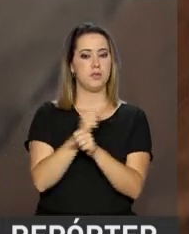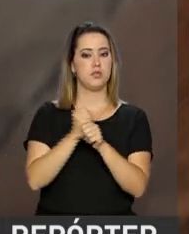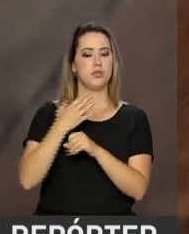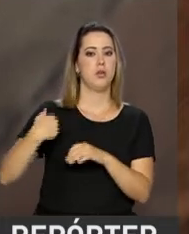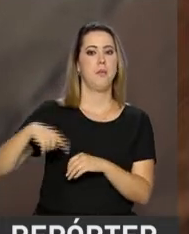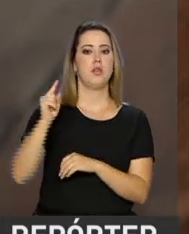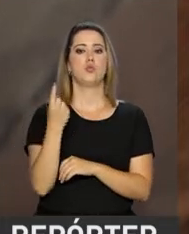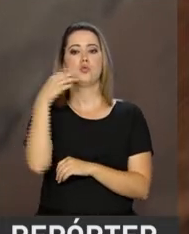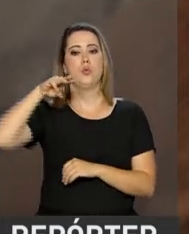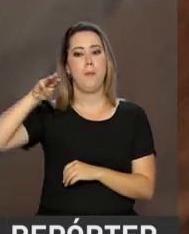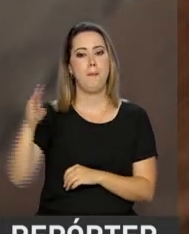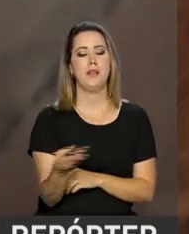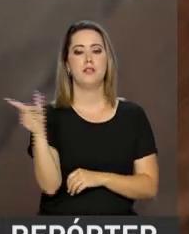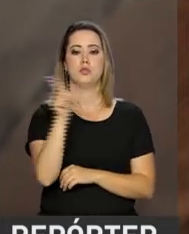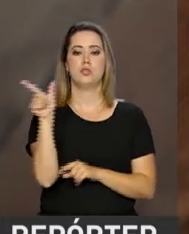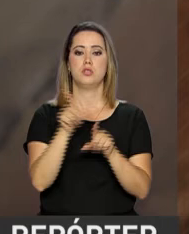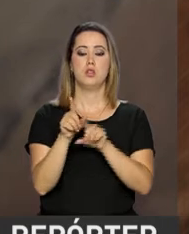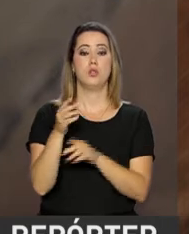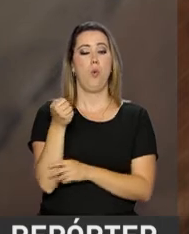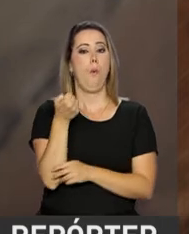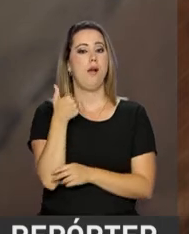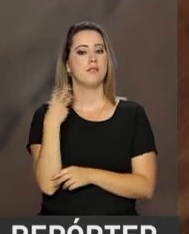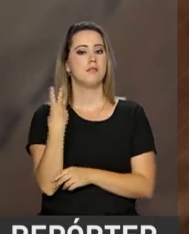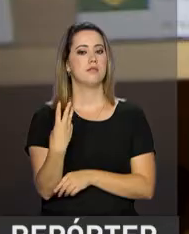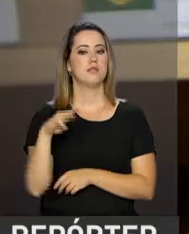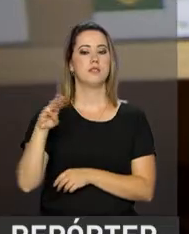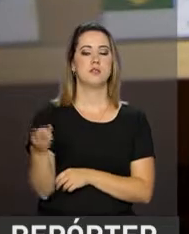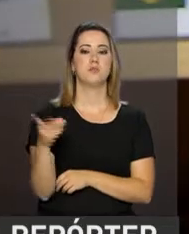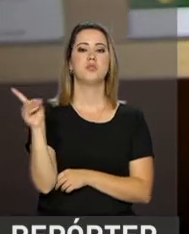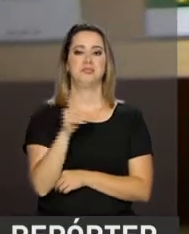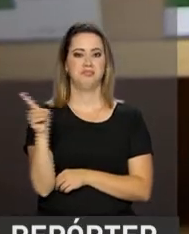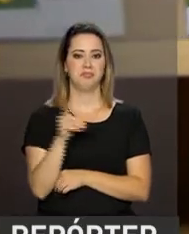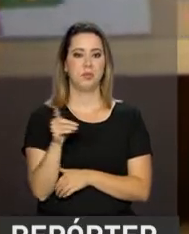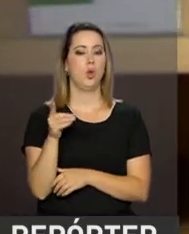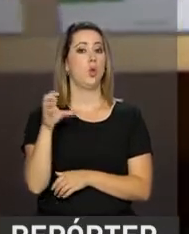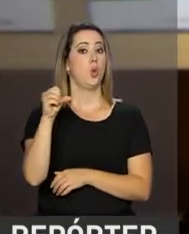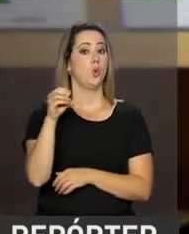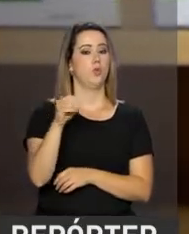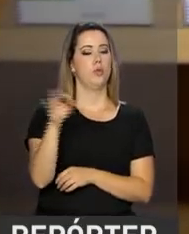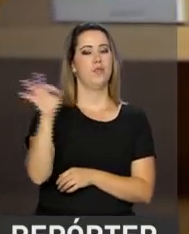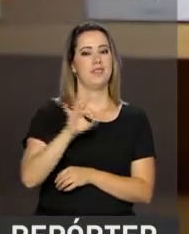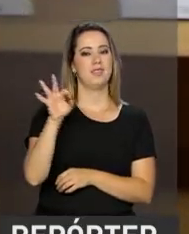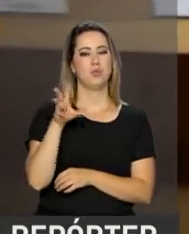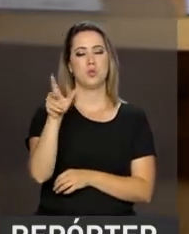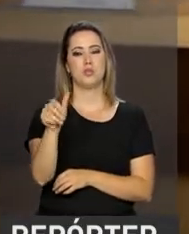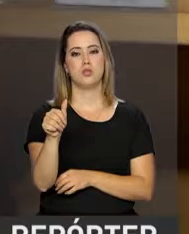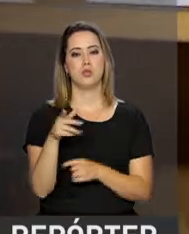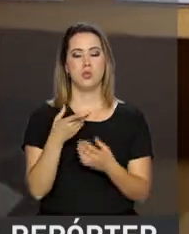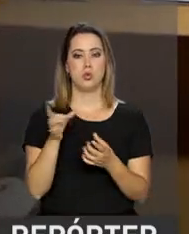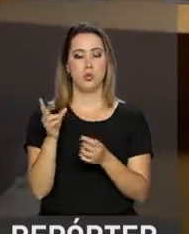litros contabilizando quase 3 milhões de dólares cerca de 90% do vinho nacional que sai do país